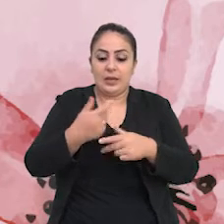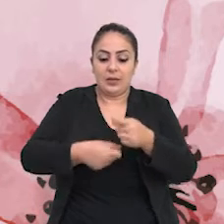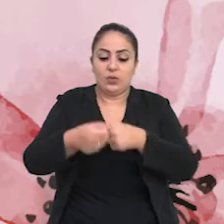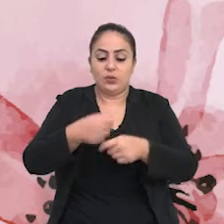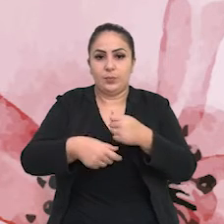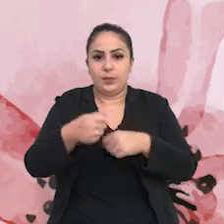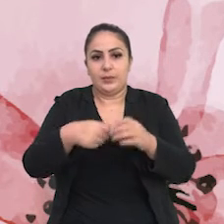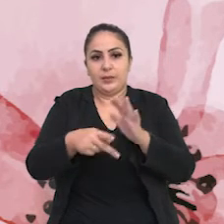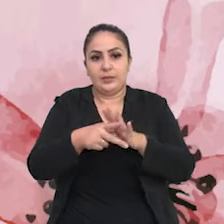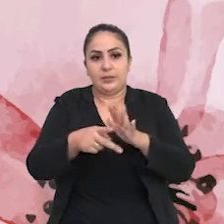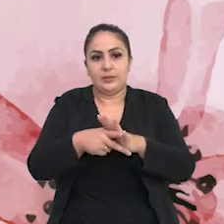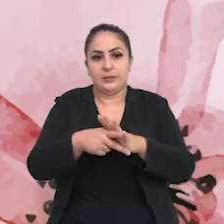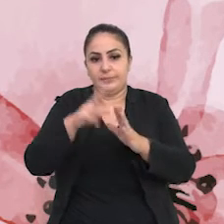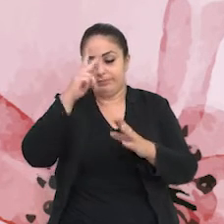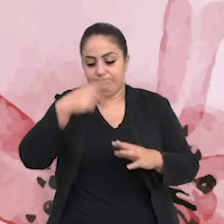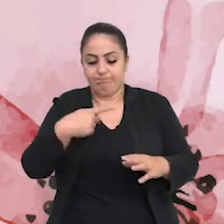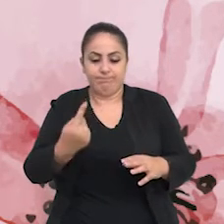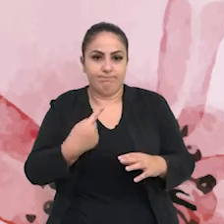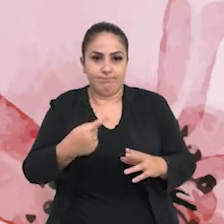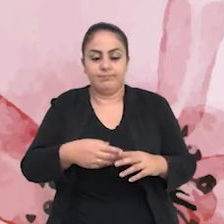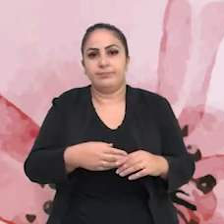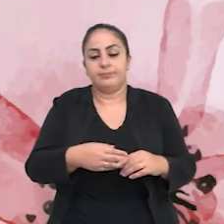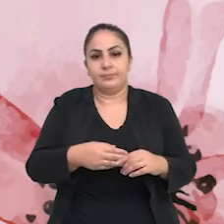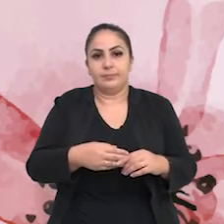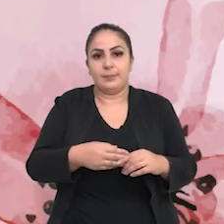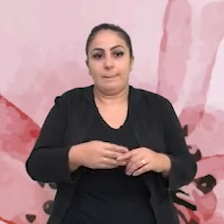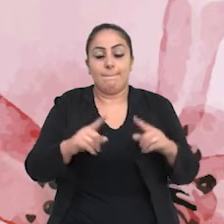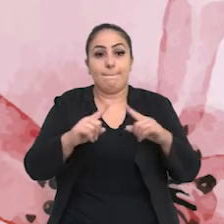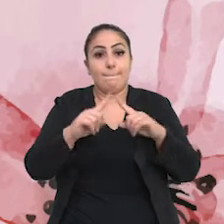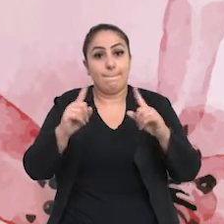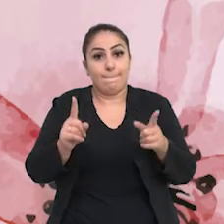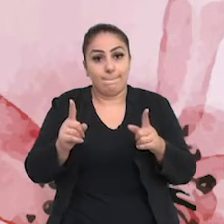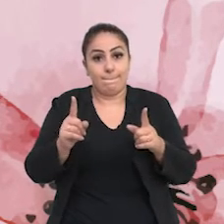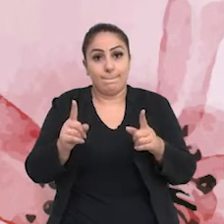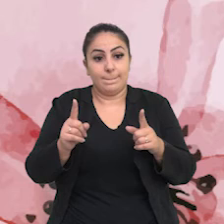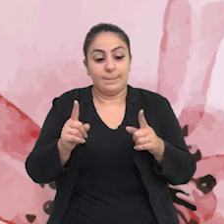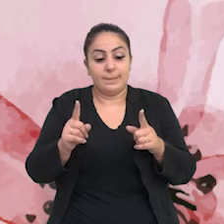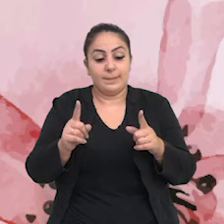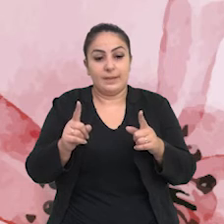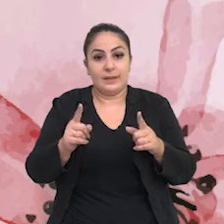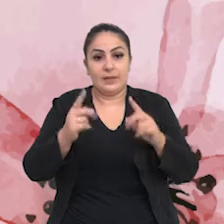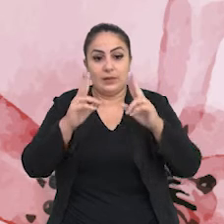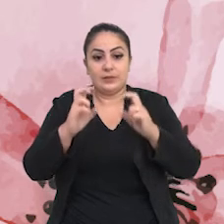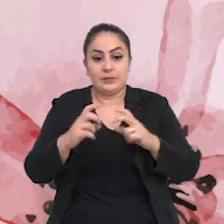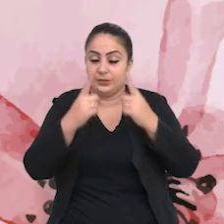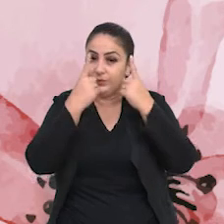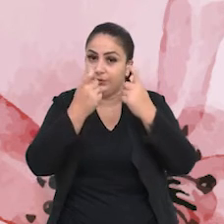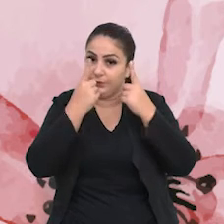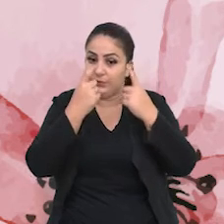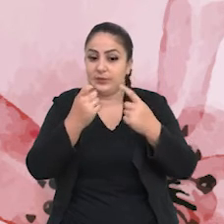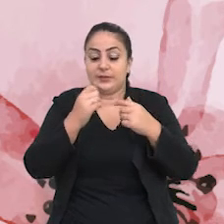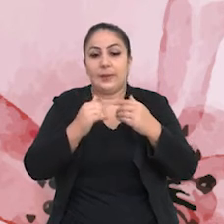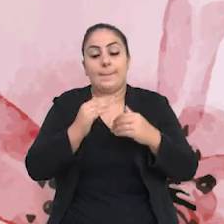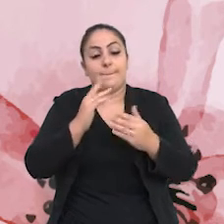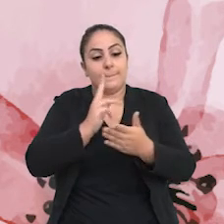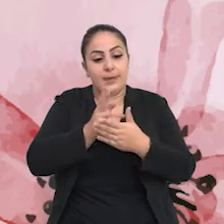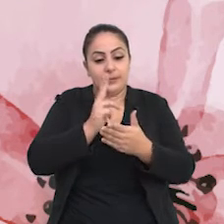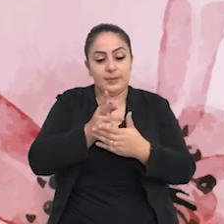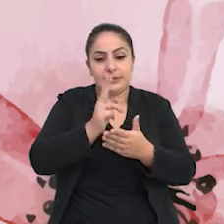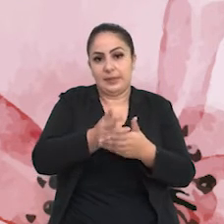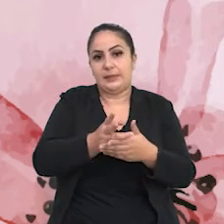né, economicamente independentes. No entanto, a questão da violência,